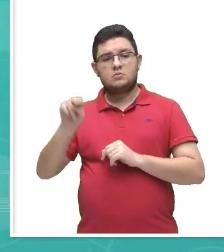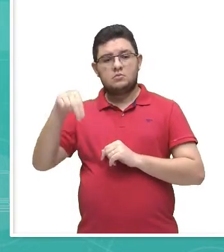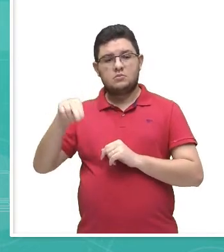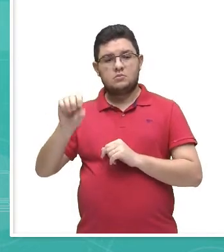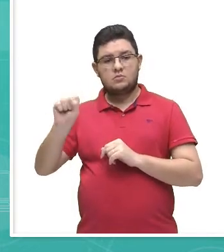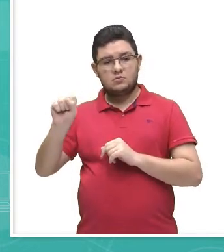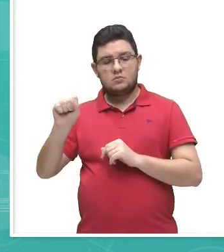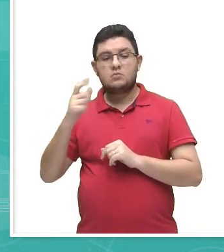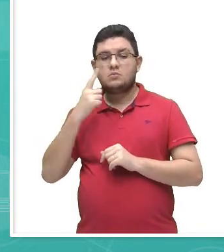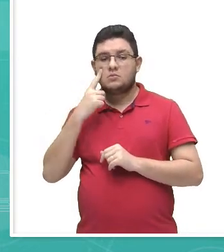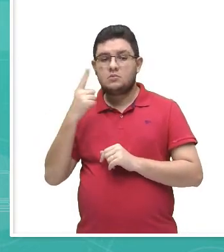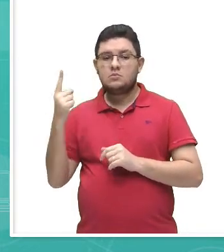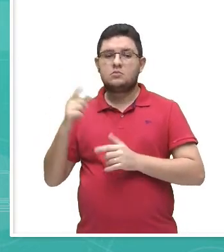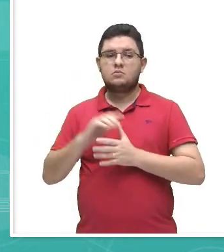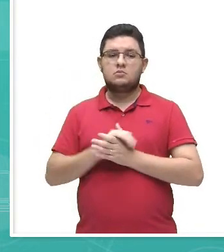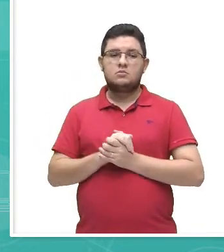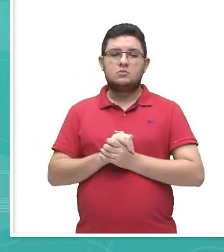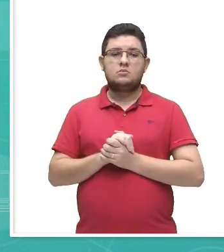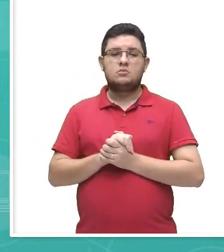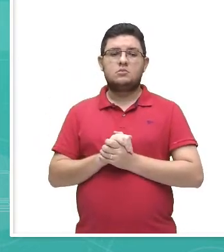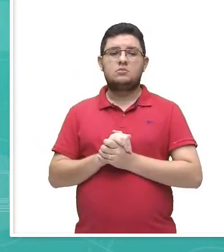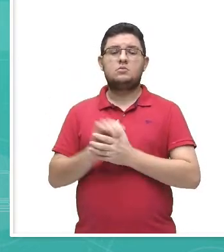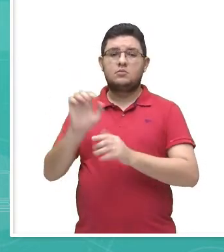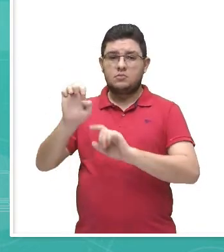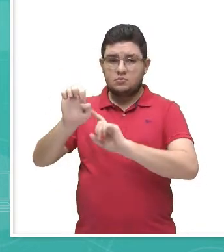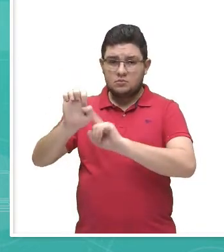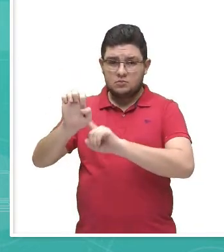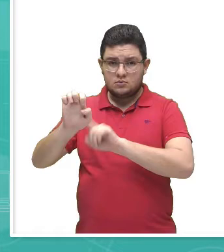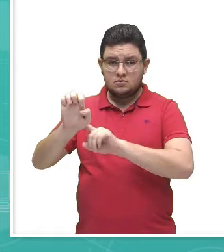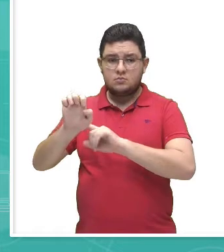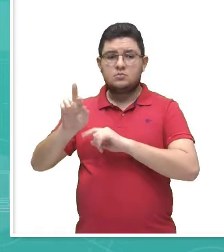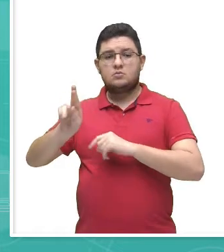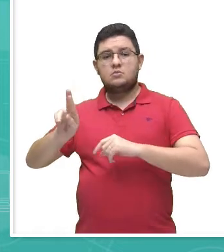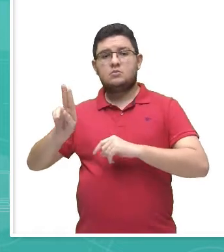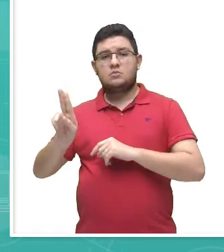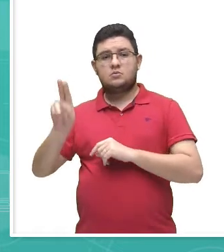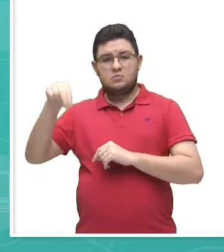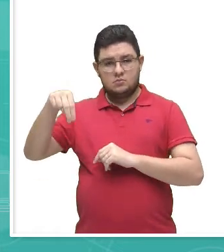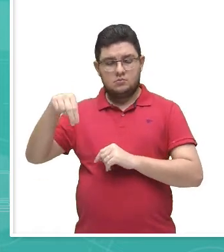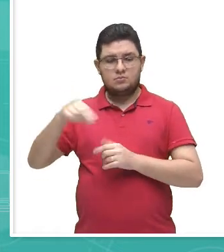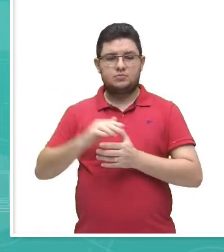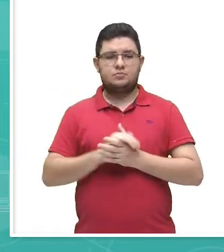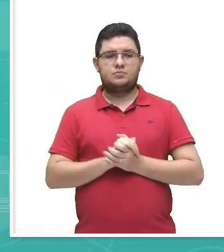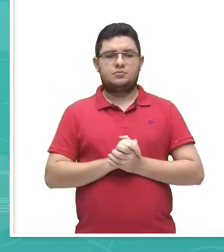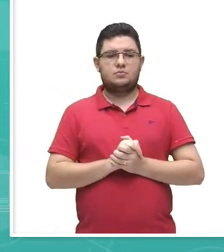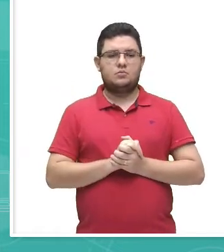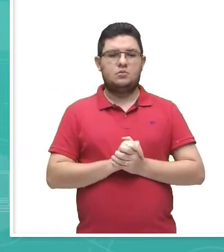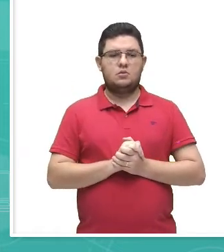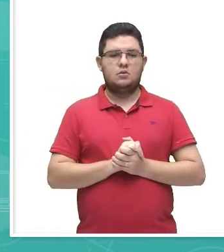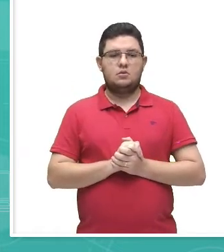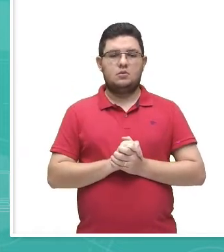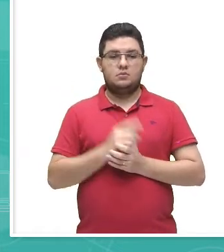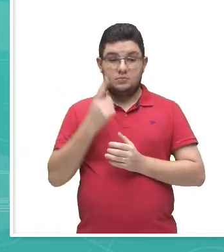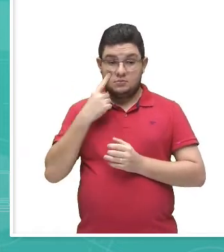não é o caso. E, por último, a letra E, run. Vamos ver, então, a resposta correta?